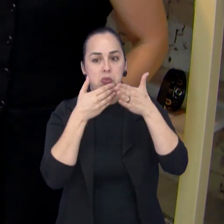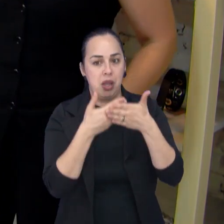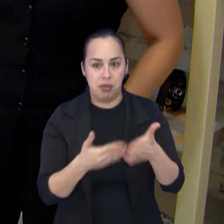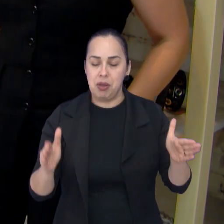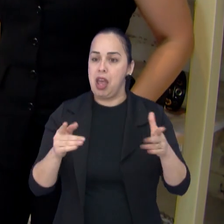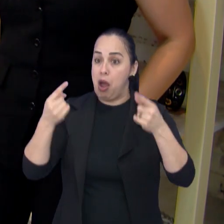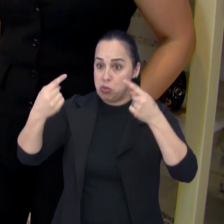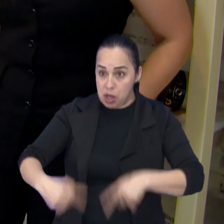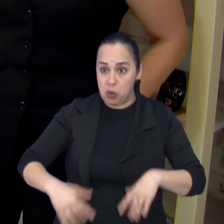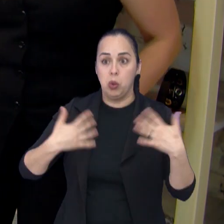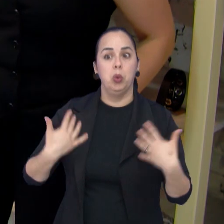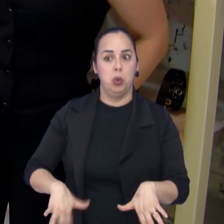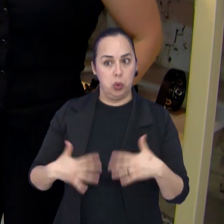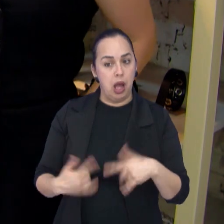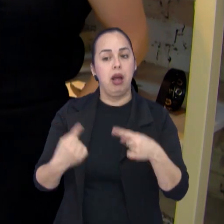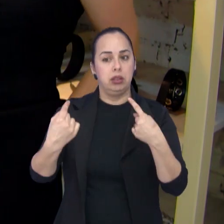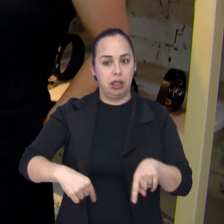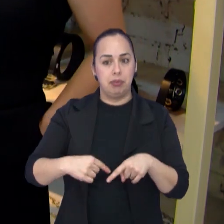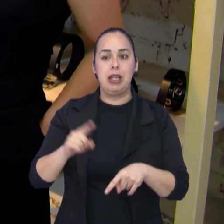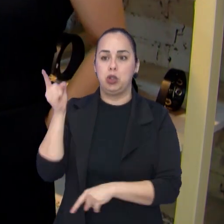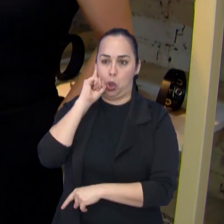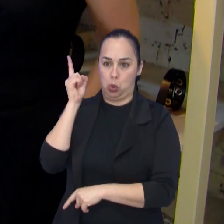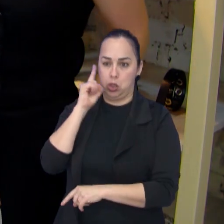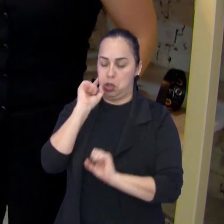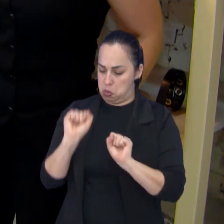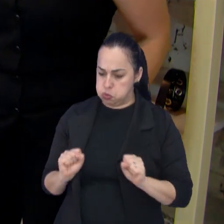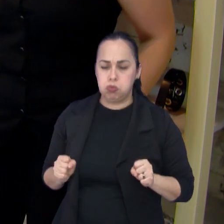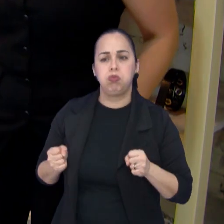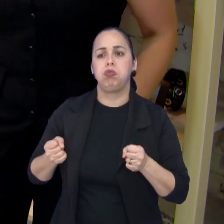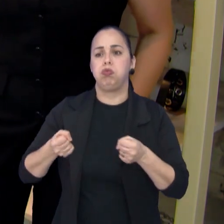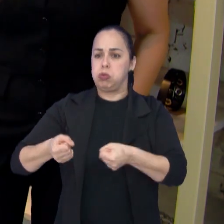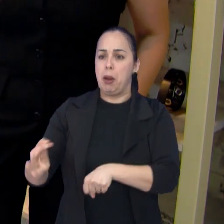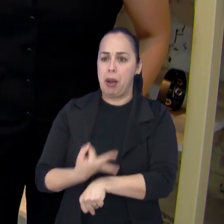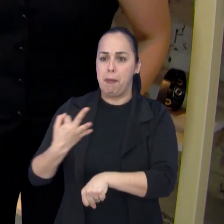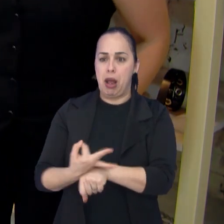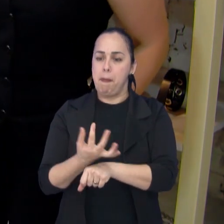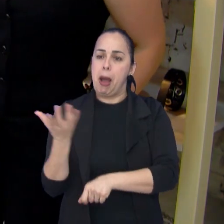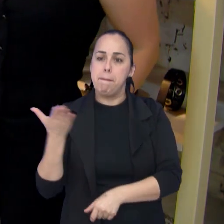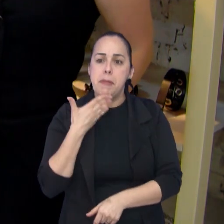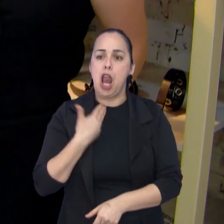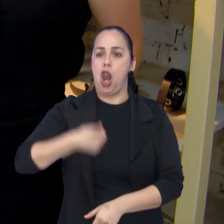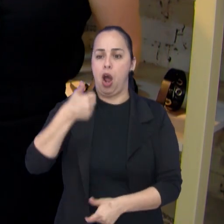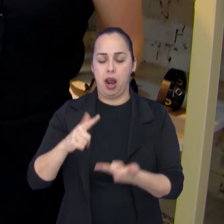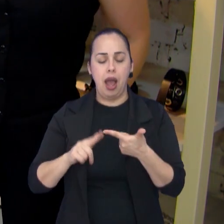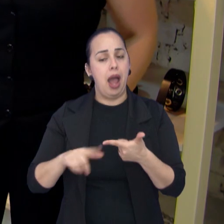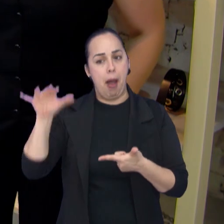um desafio grande, né? Mas diariamente a gente está correndo atrás para poder melhorar, aprender